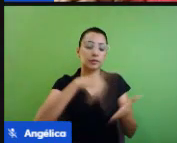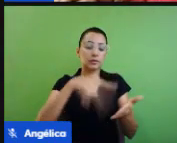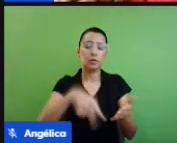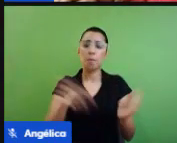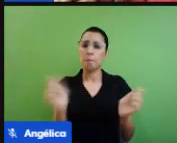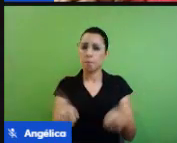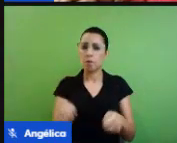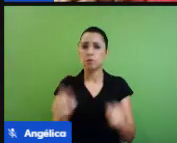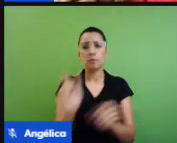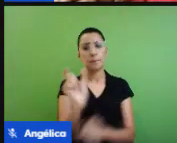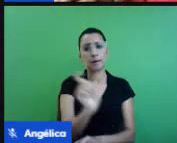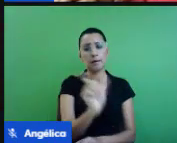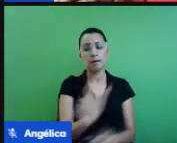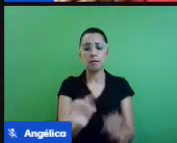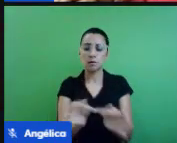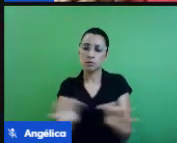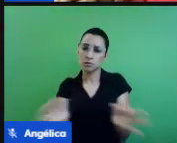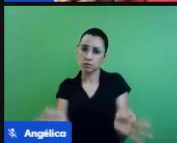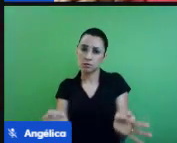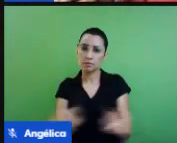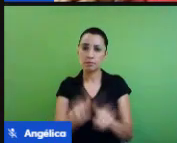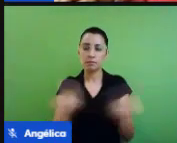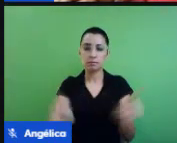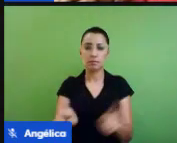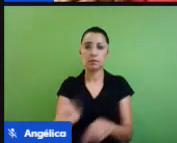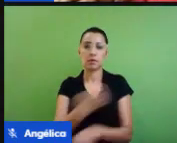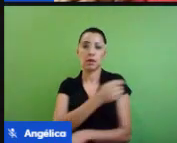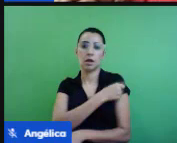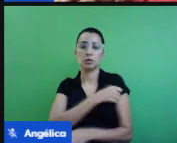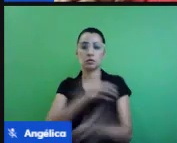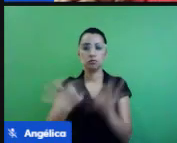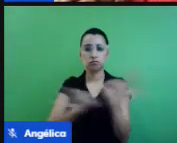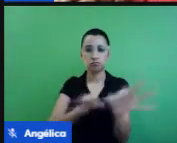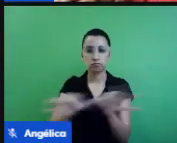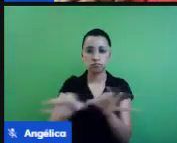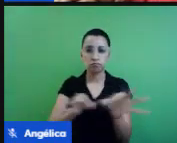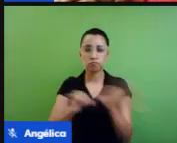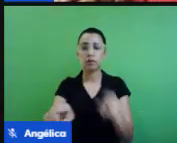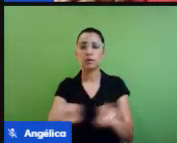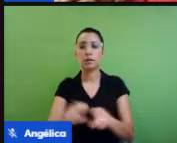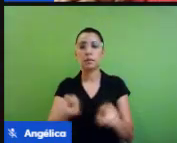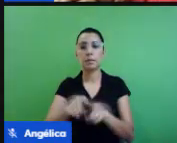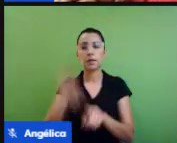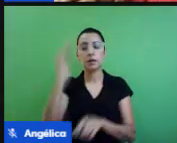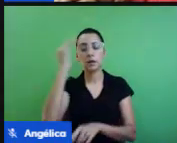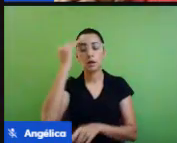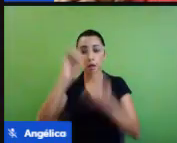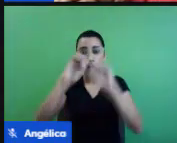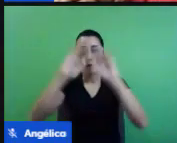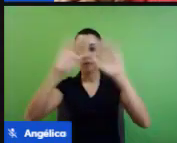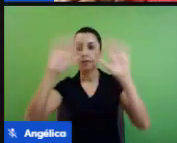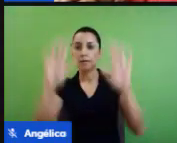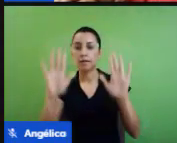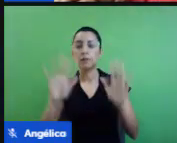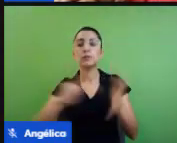num processo em que os alunos realizam a construção e a compreensão do significado do